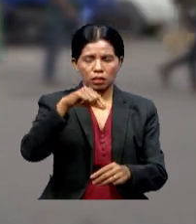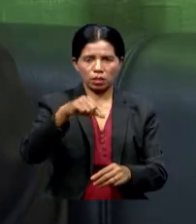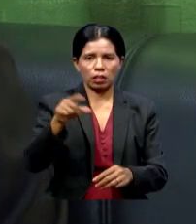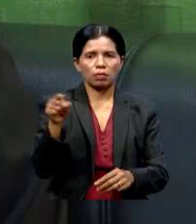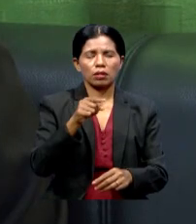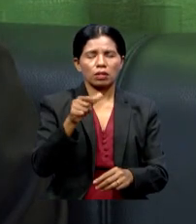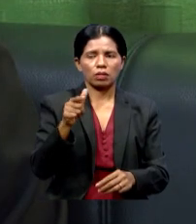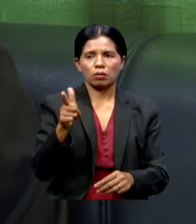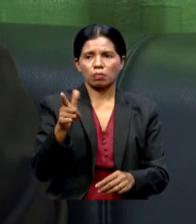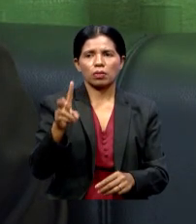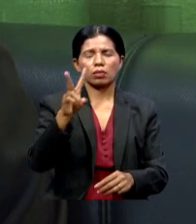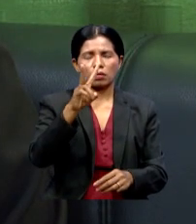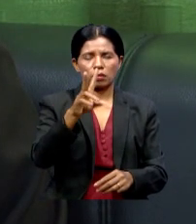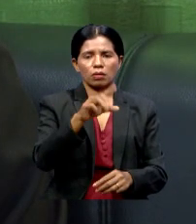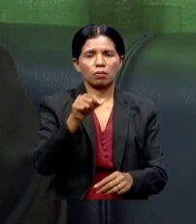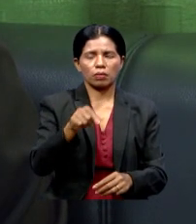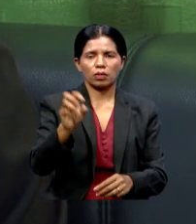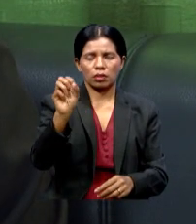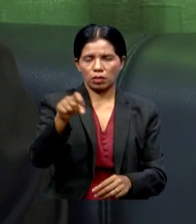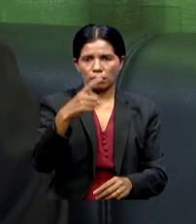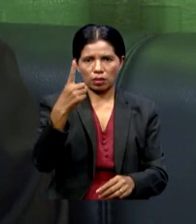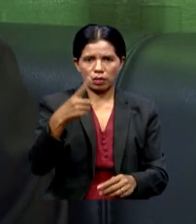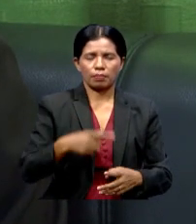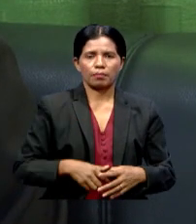Rua Nulo Recinrua, Ponto Sanulo Recinida.